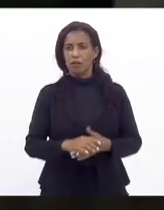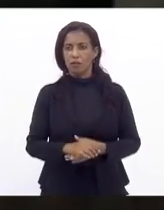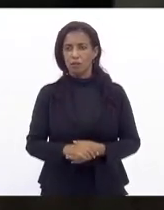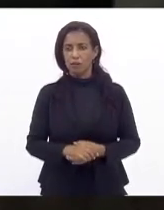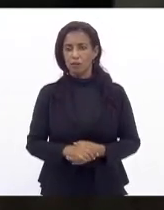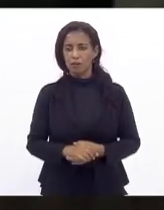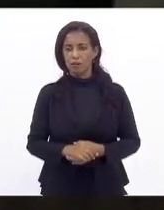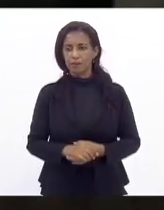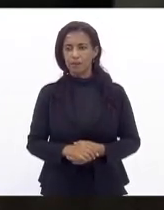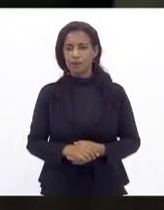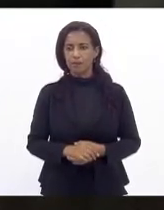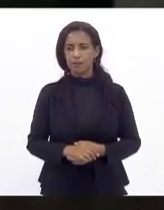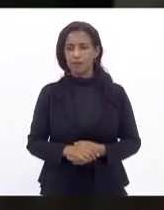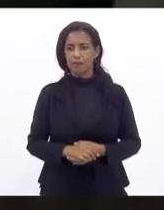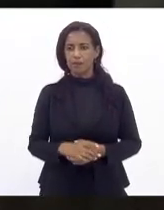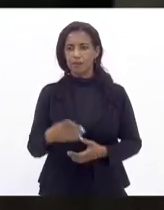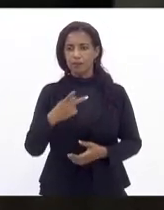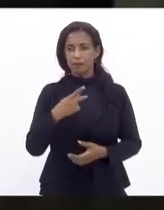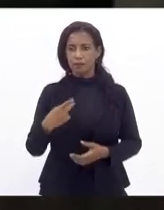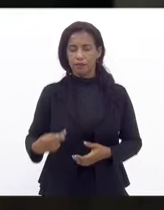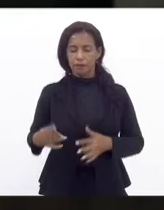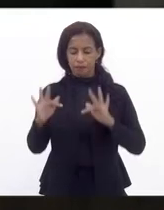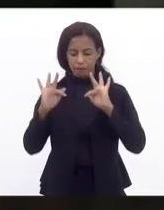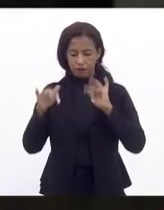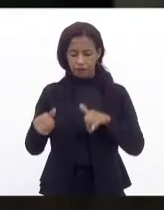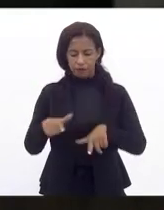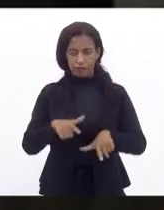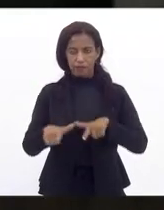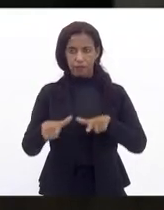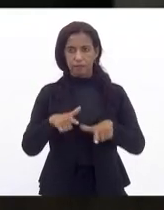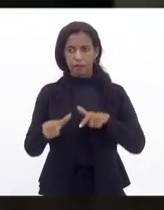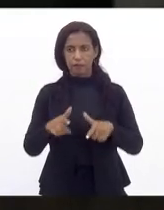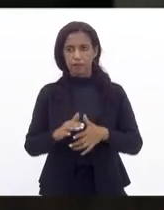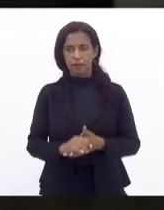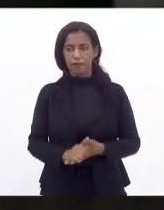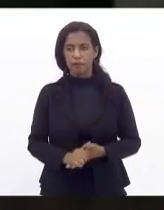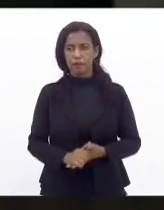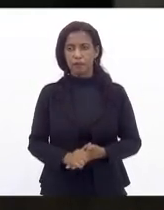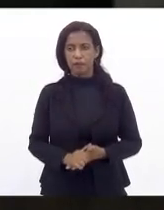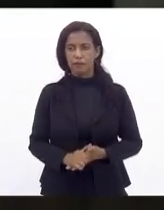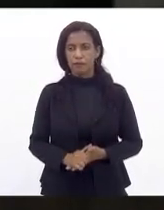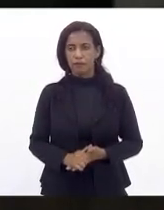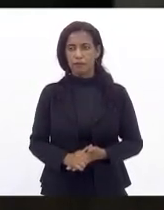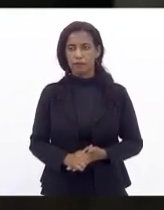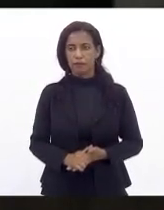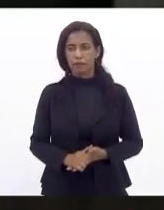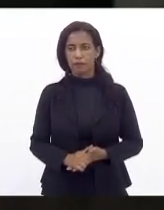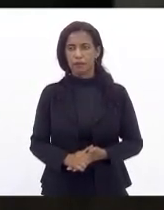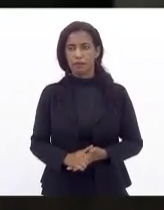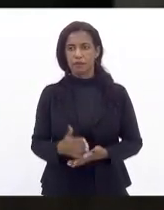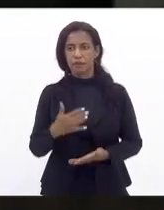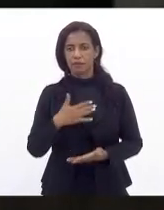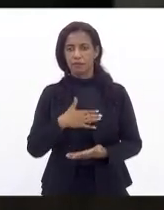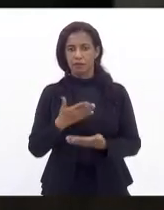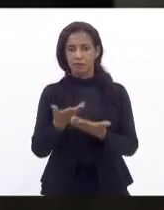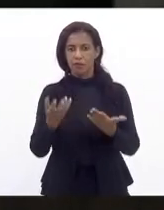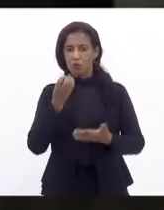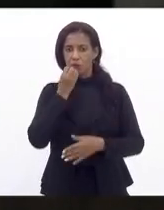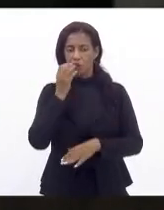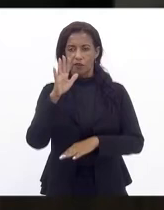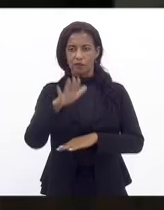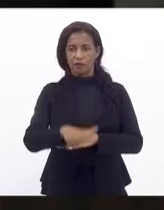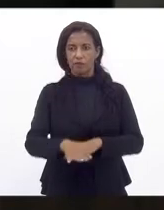aprovado. A presidência, antes de encerrar os trabalhos, deseja a todas e todos boa